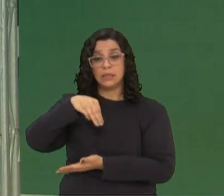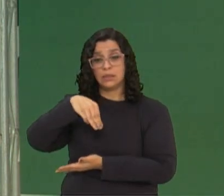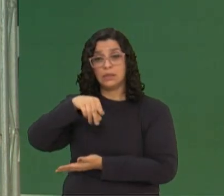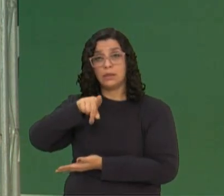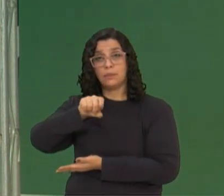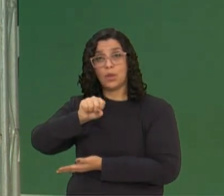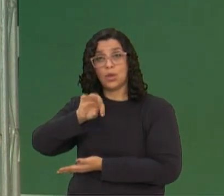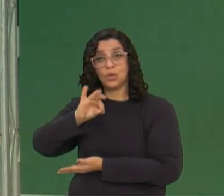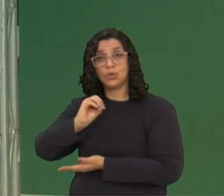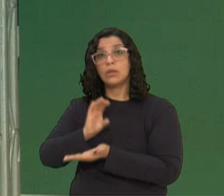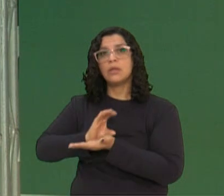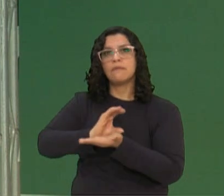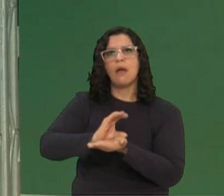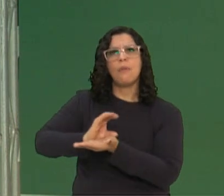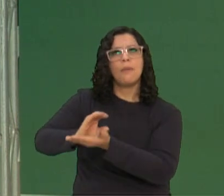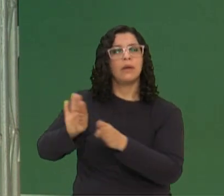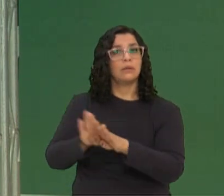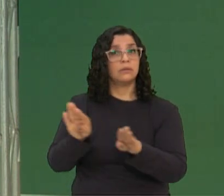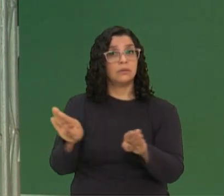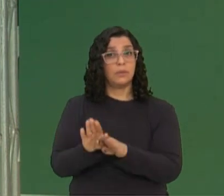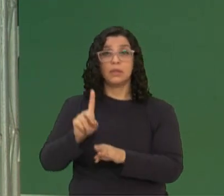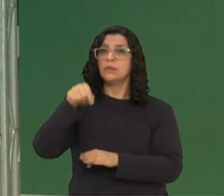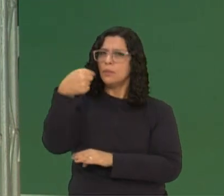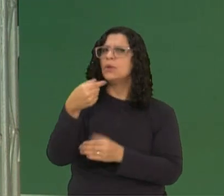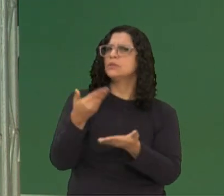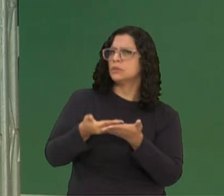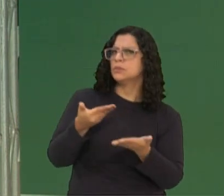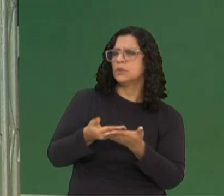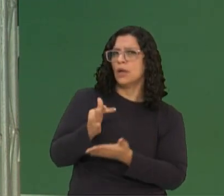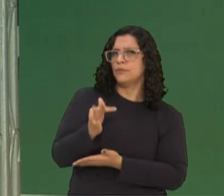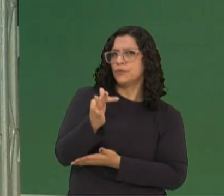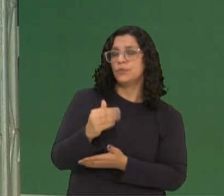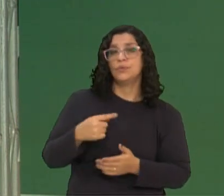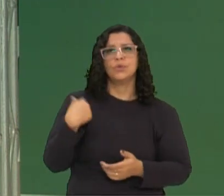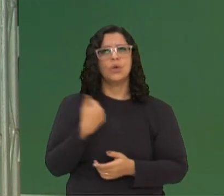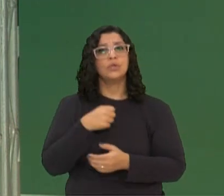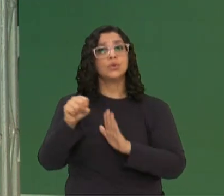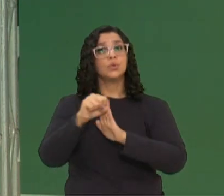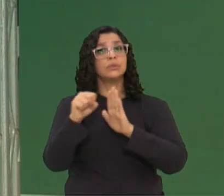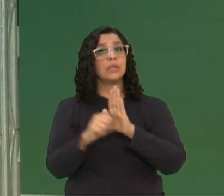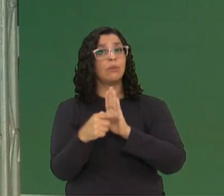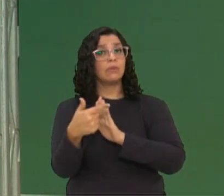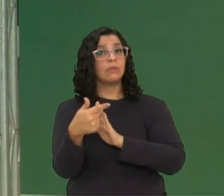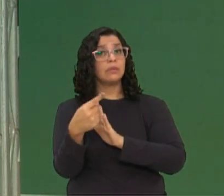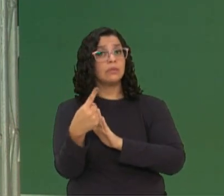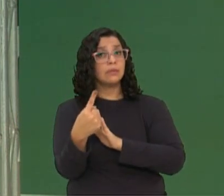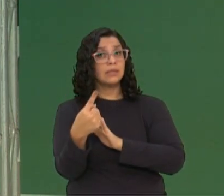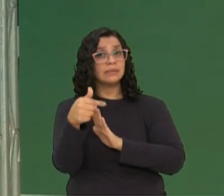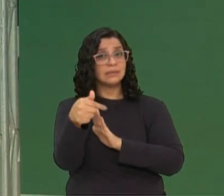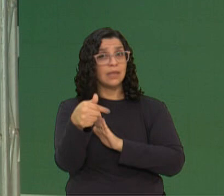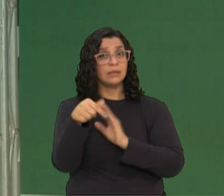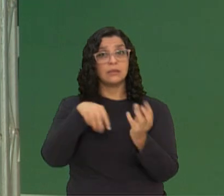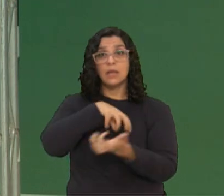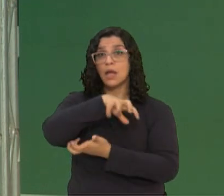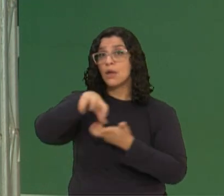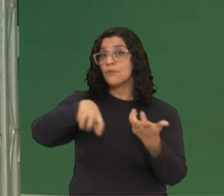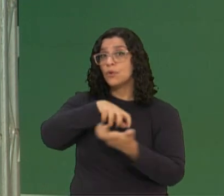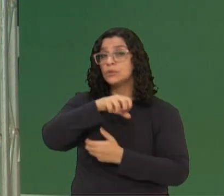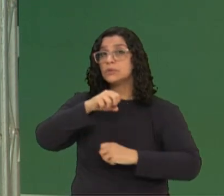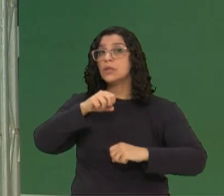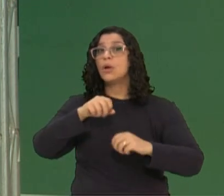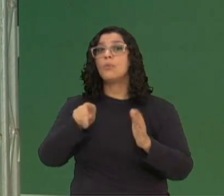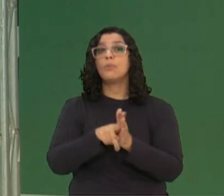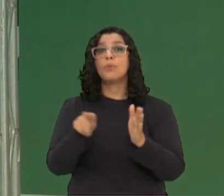XVII, assunto que vai ser de aula posterior e nossa, no século XVII, ela vai passar por uma revolução, que é a